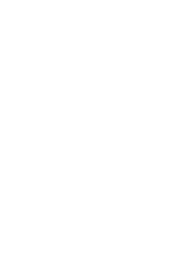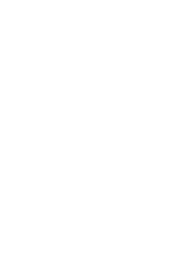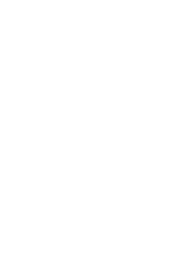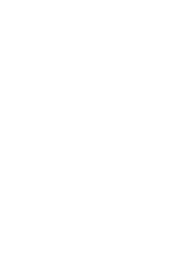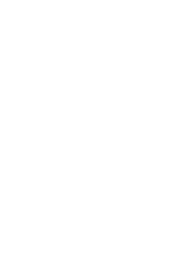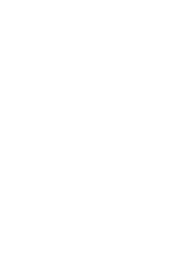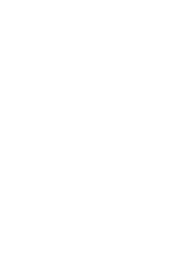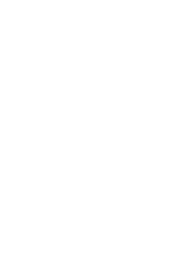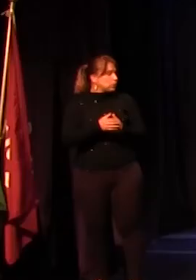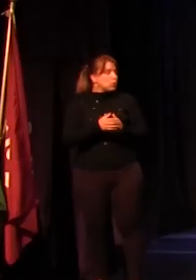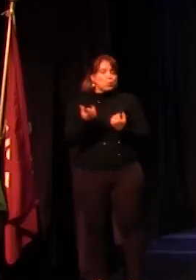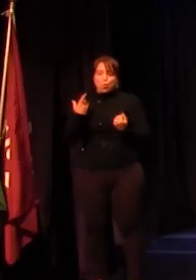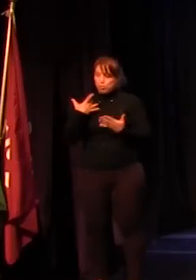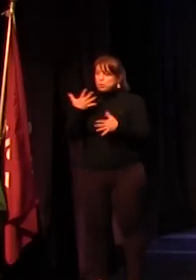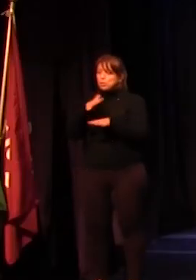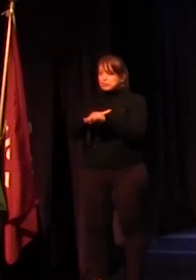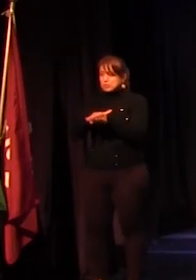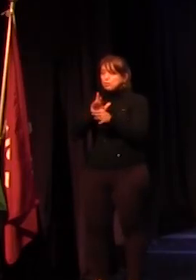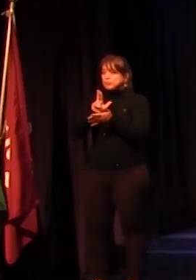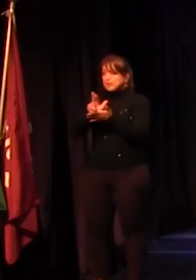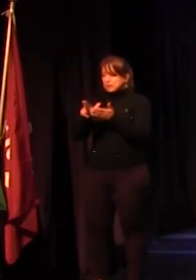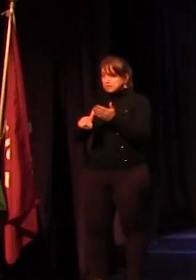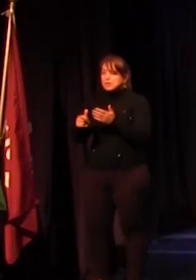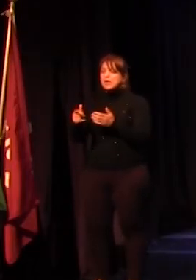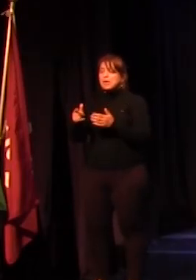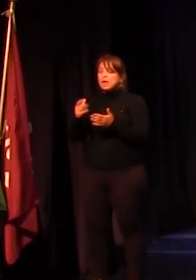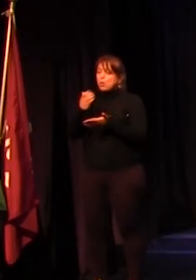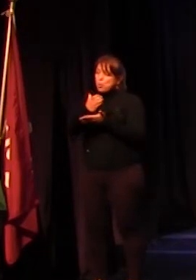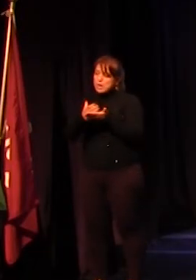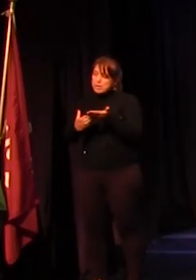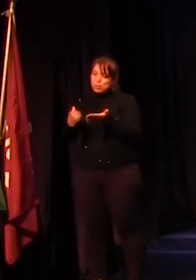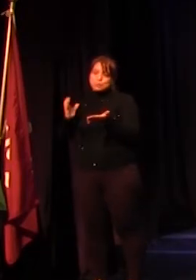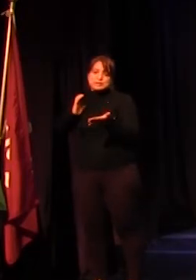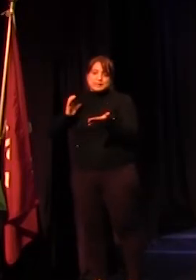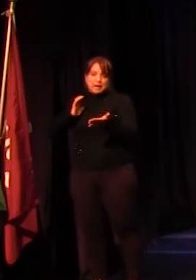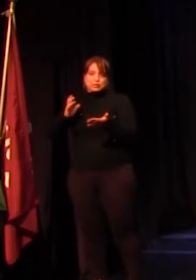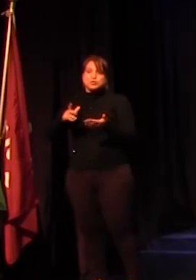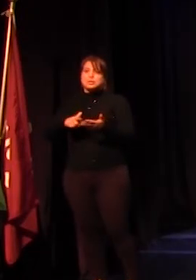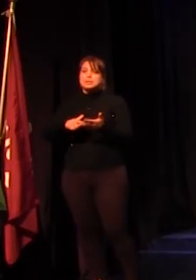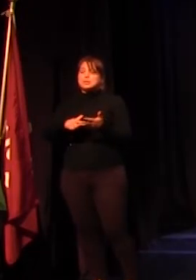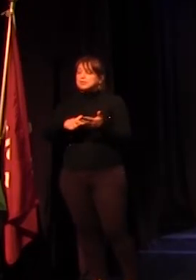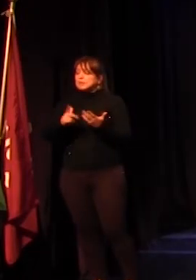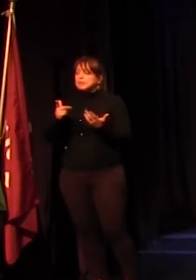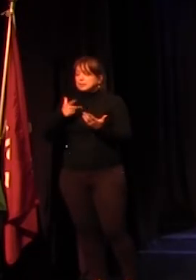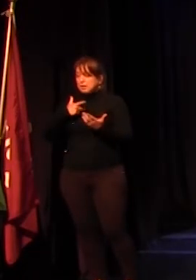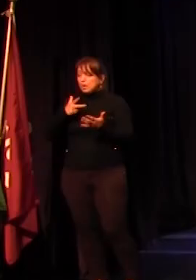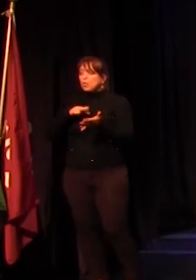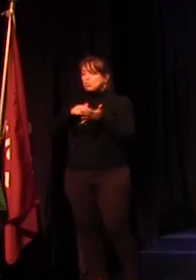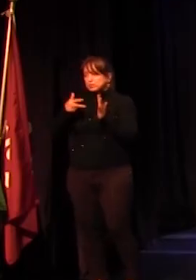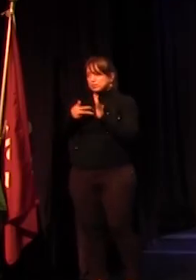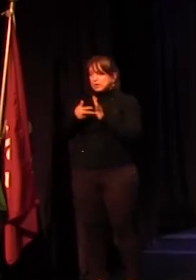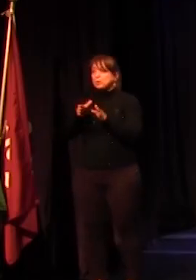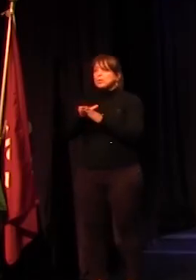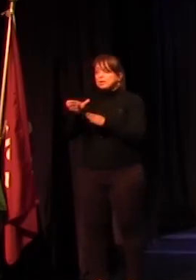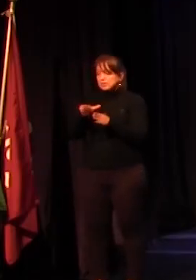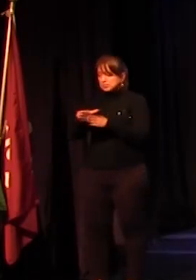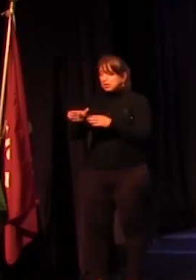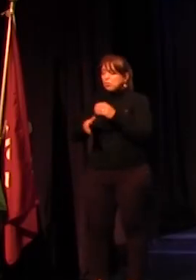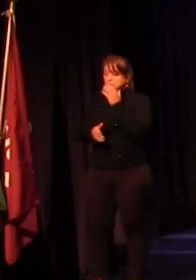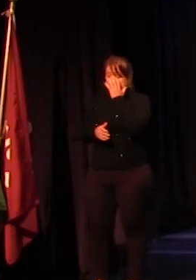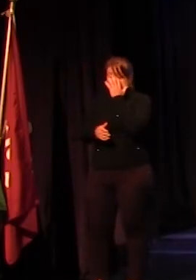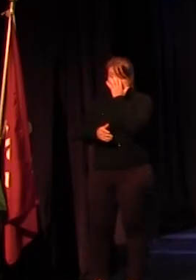das diferenças. Então, o currículo da cidade, ele traz isso nos seus conceitos orientadores.